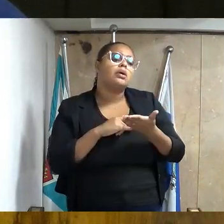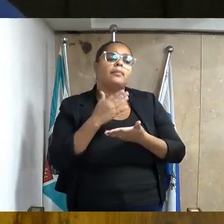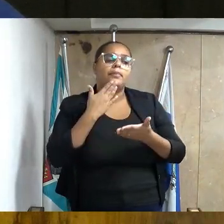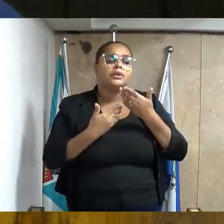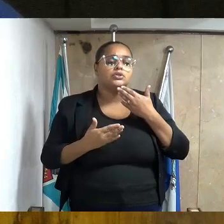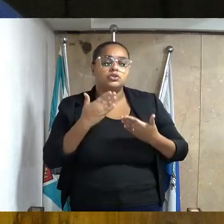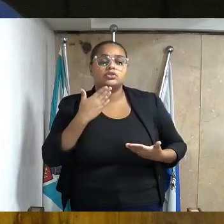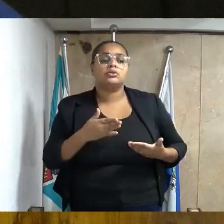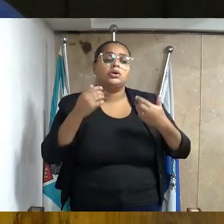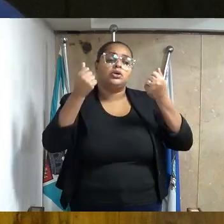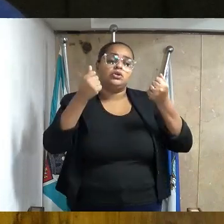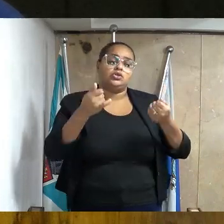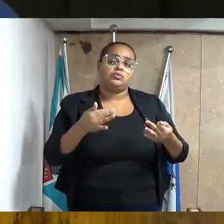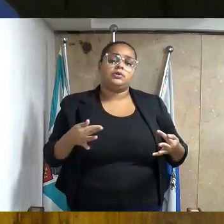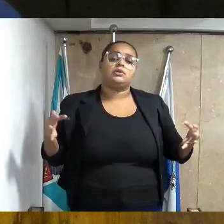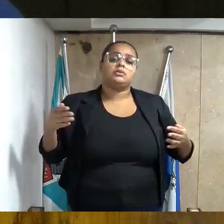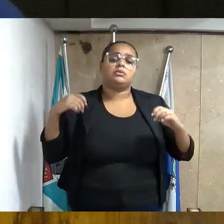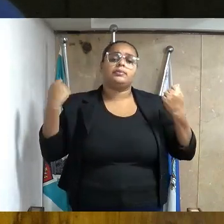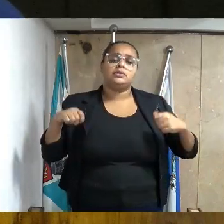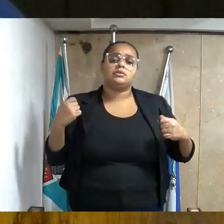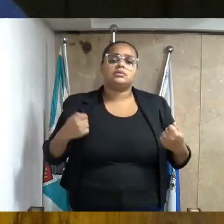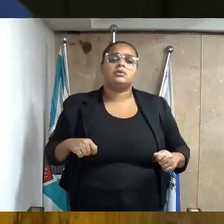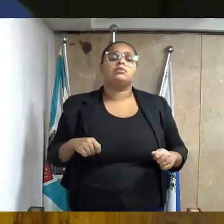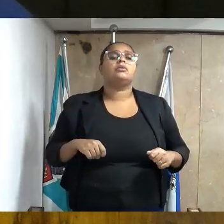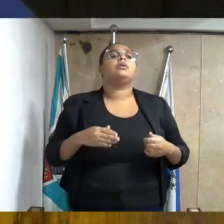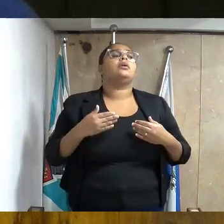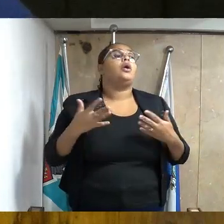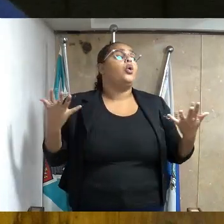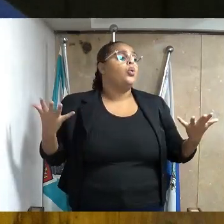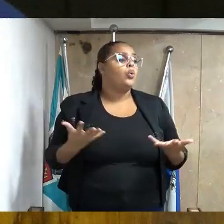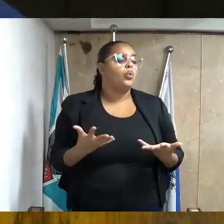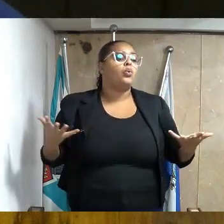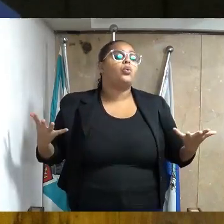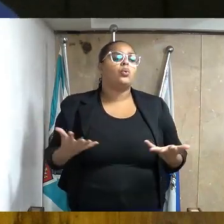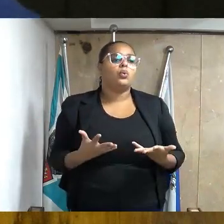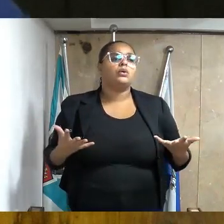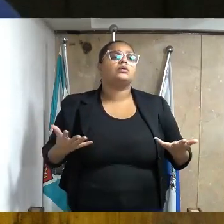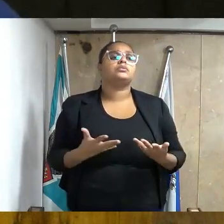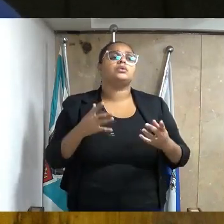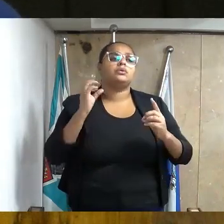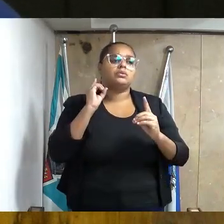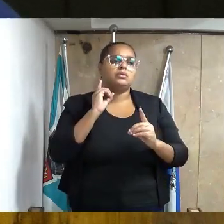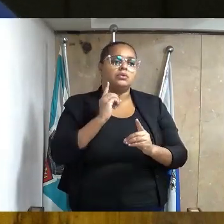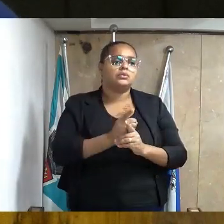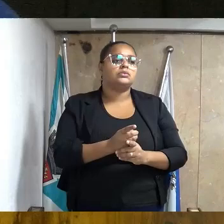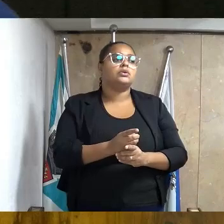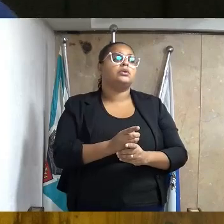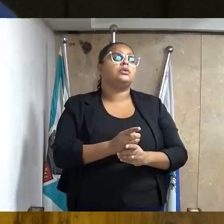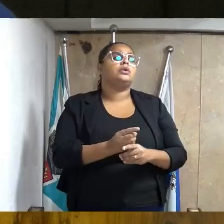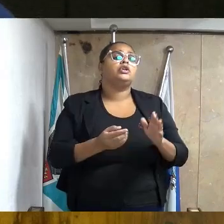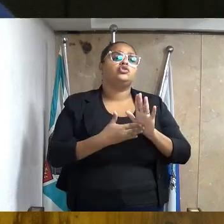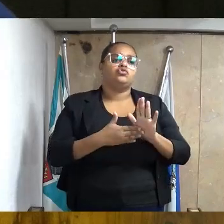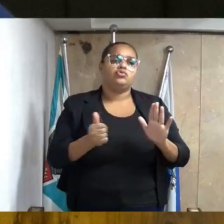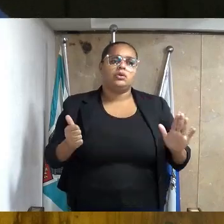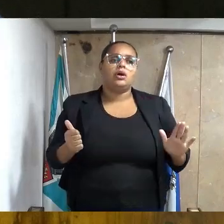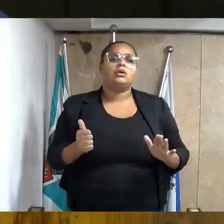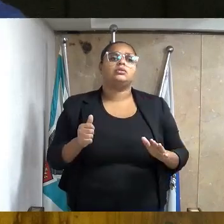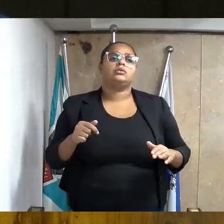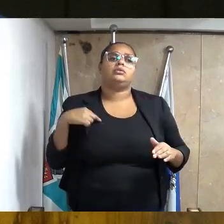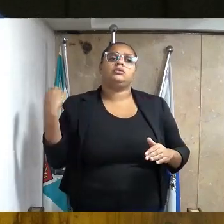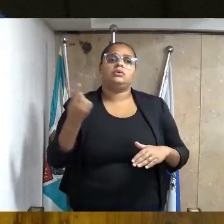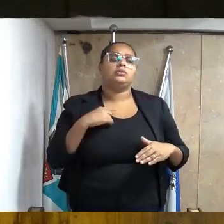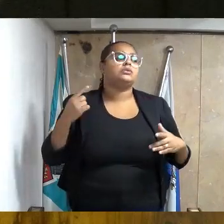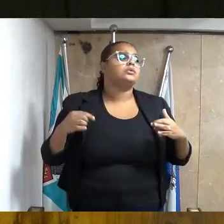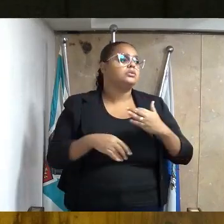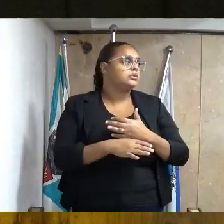pedindo as explicações necessárias. A blitz hoje se encontra suspensa na nossa cidade.